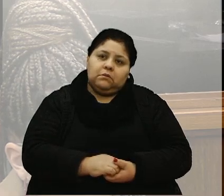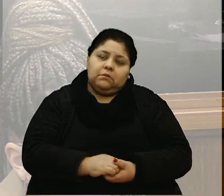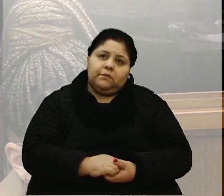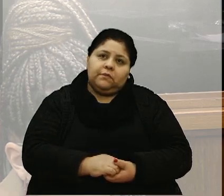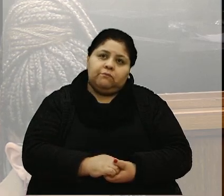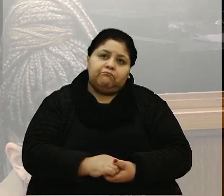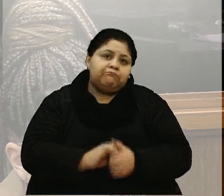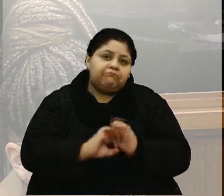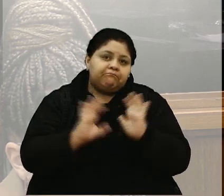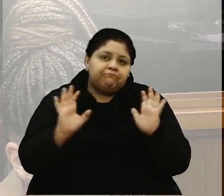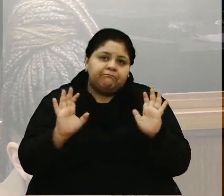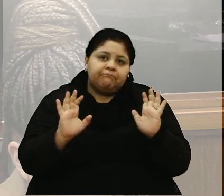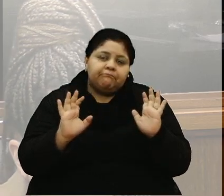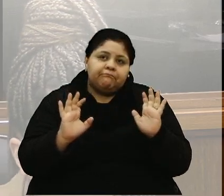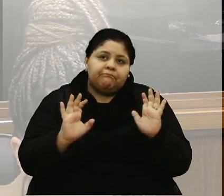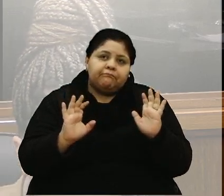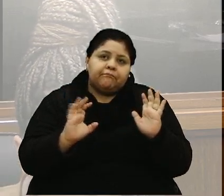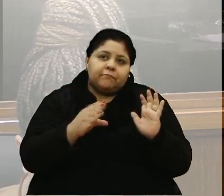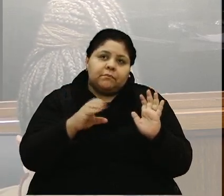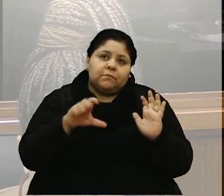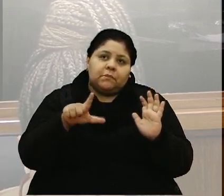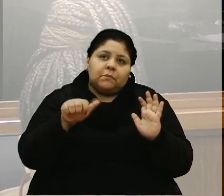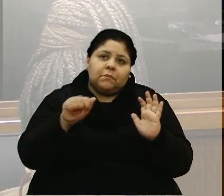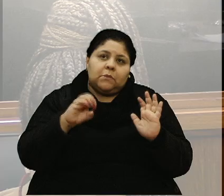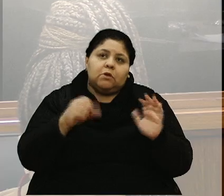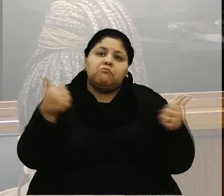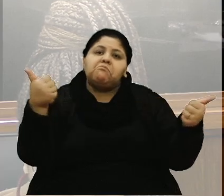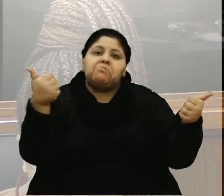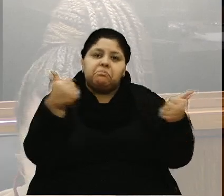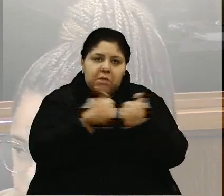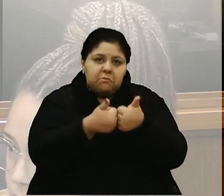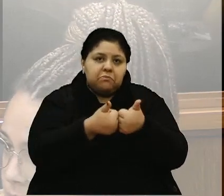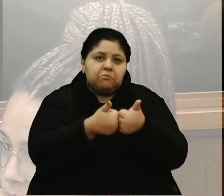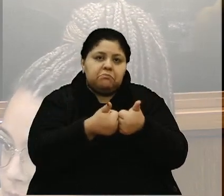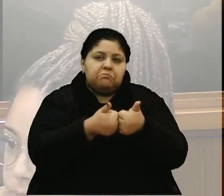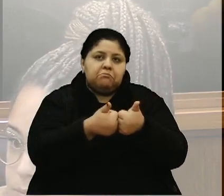E é isso. Então, Celso, tamo junto.